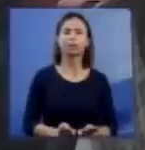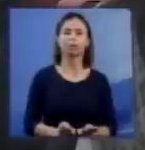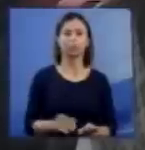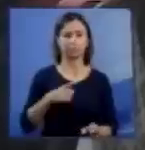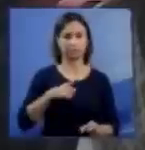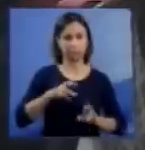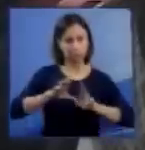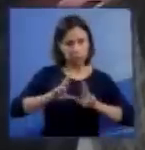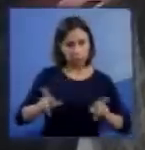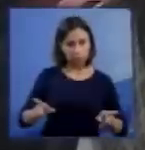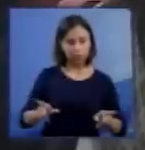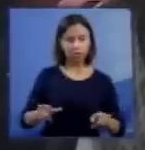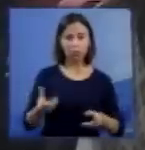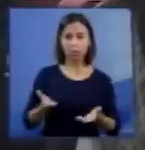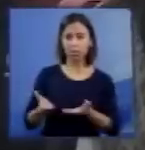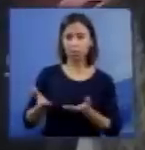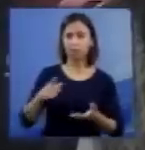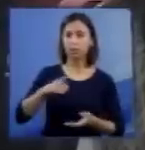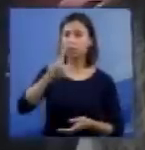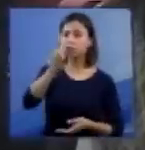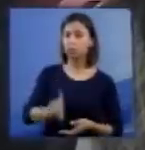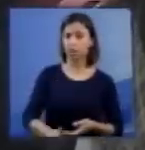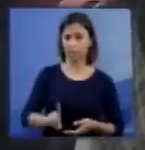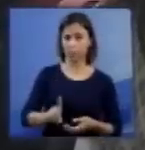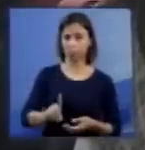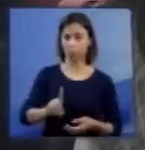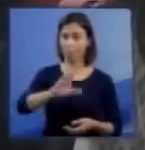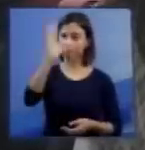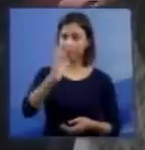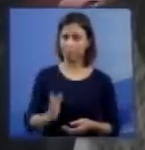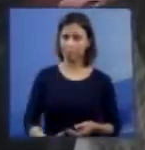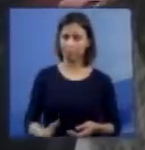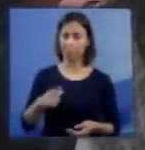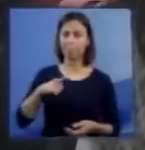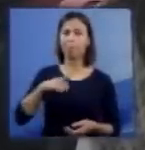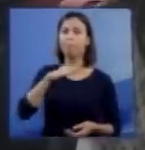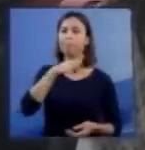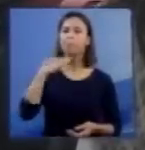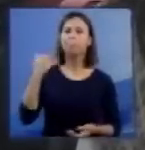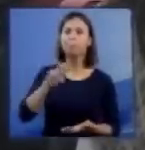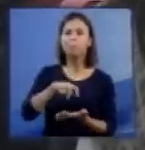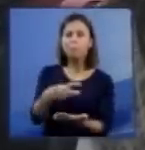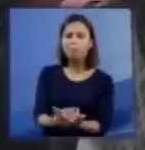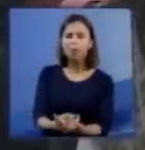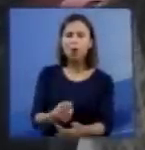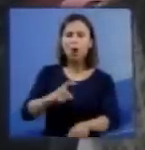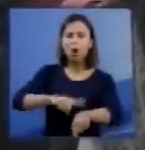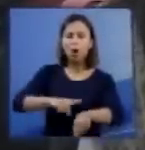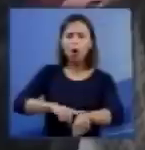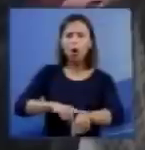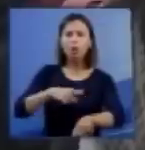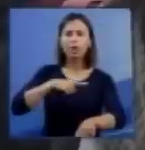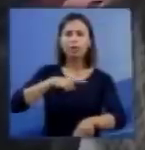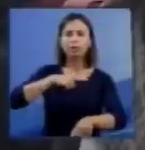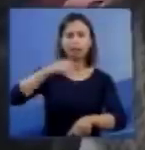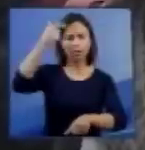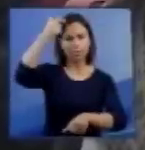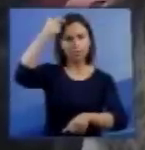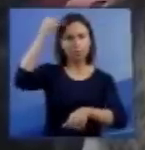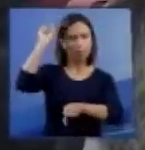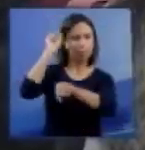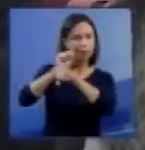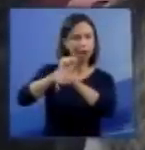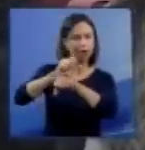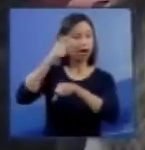do tratamento dado pelo direito brasileiro de que a morte se verifica no momento da morte encefálica no momento em que as